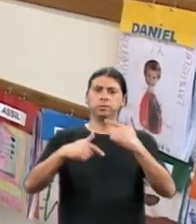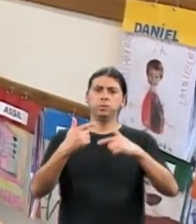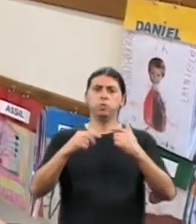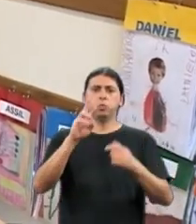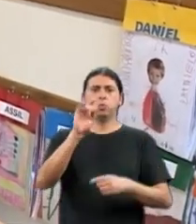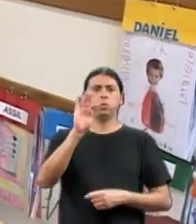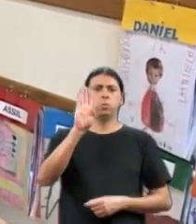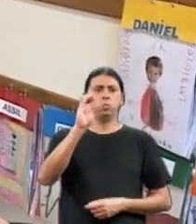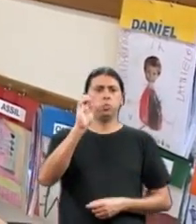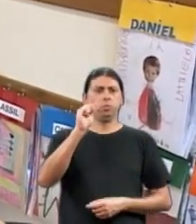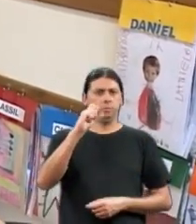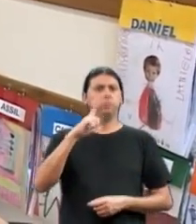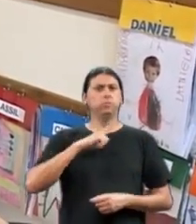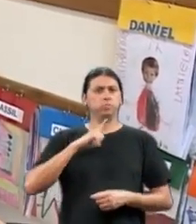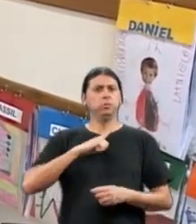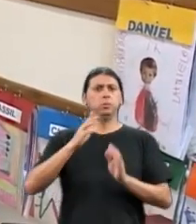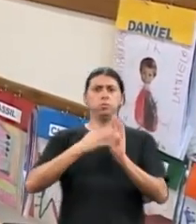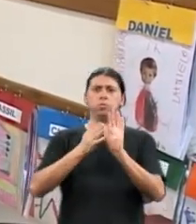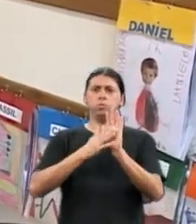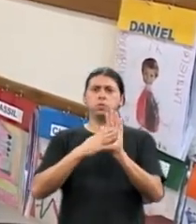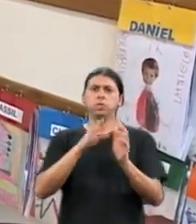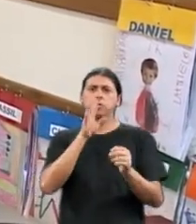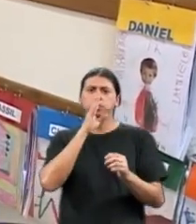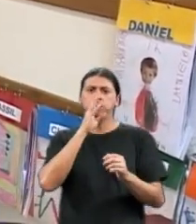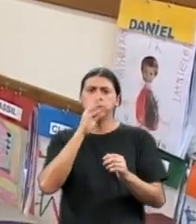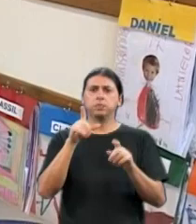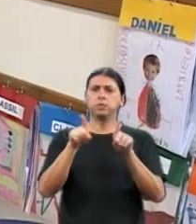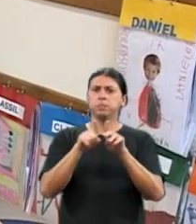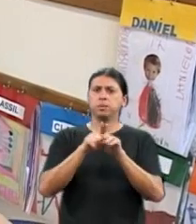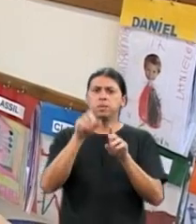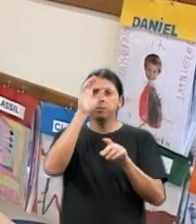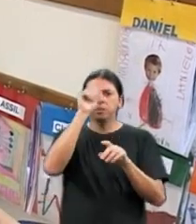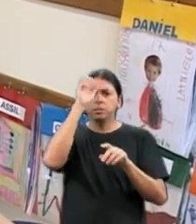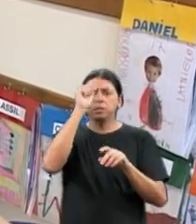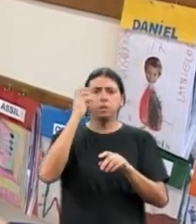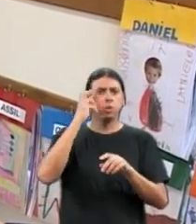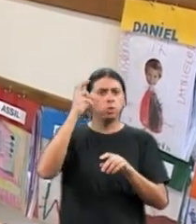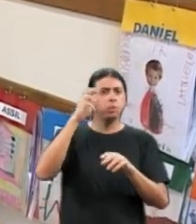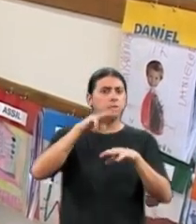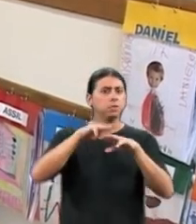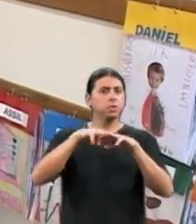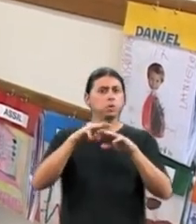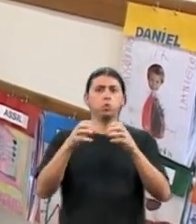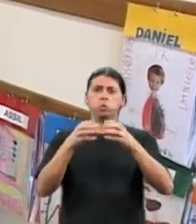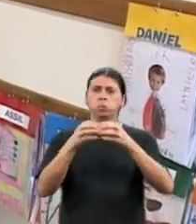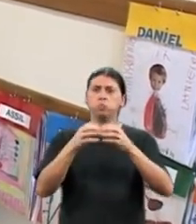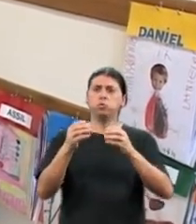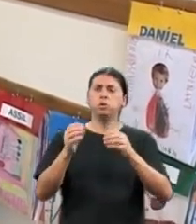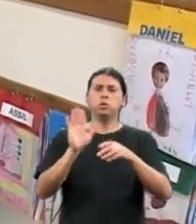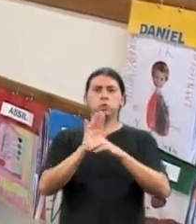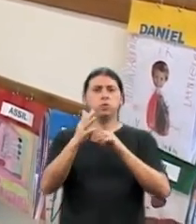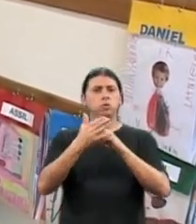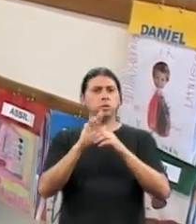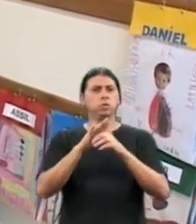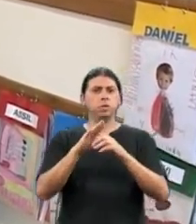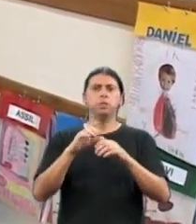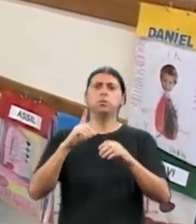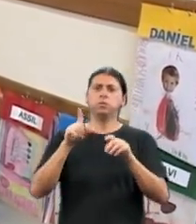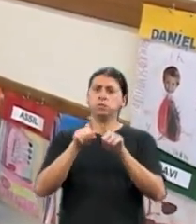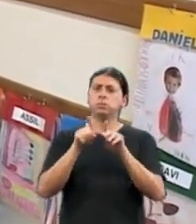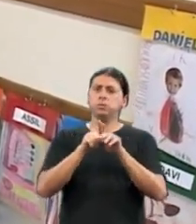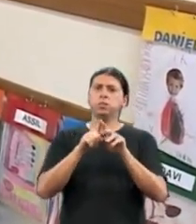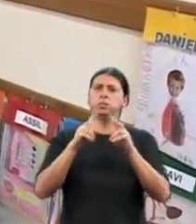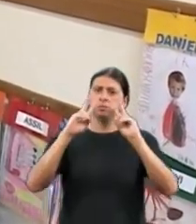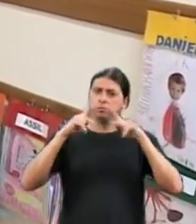Robôs, ele proporciona o conhecimento lógico-matemático, o trabalho em grupo, né, analisando a questão da colaboração e